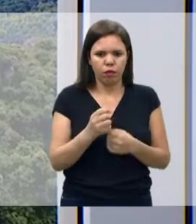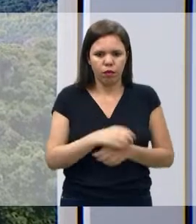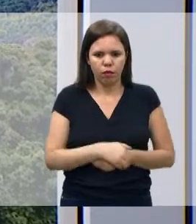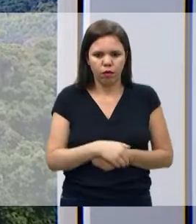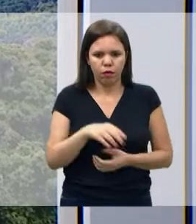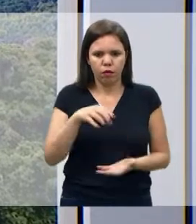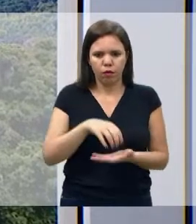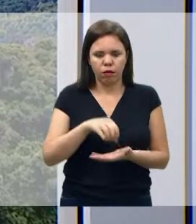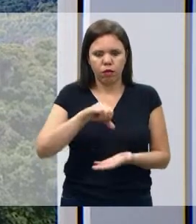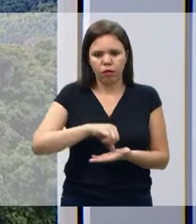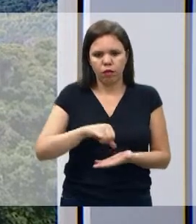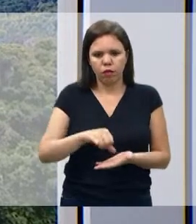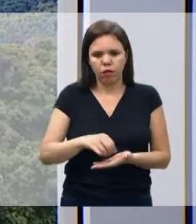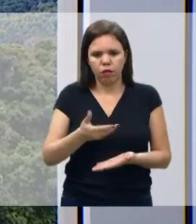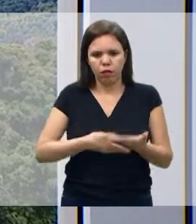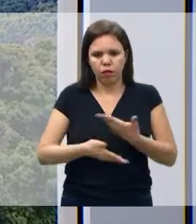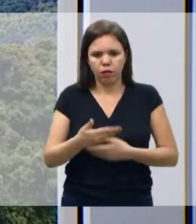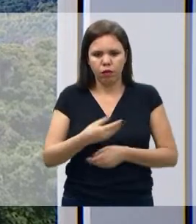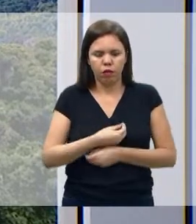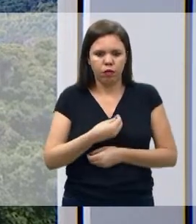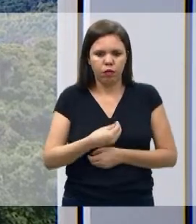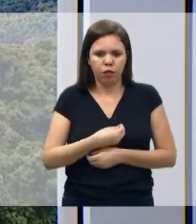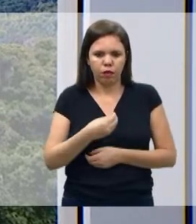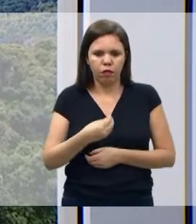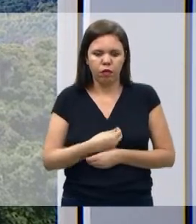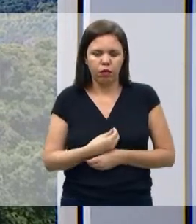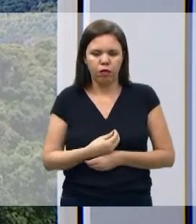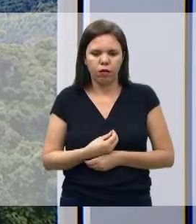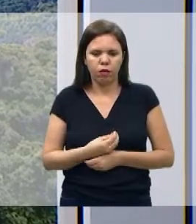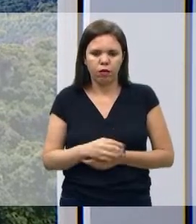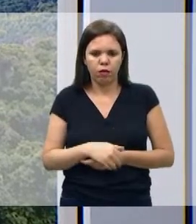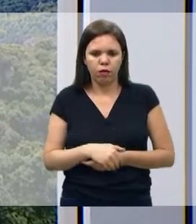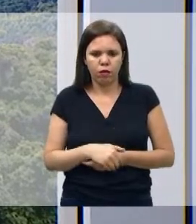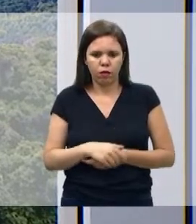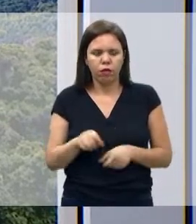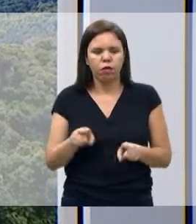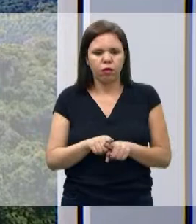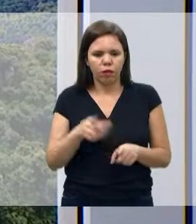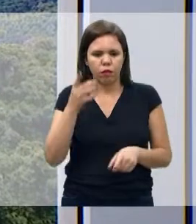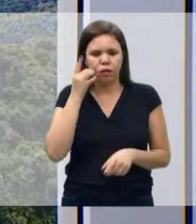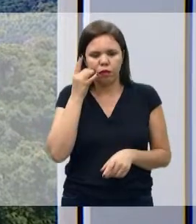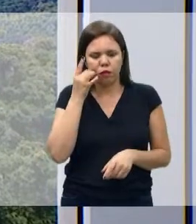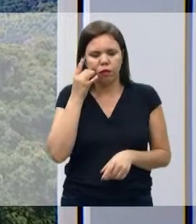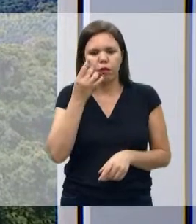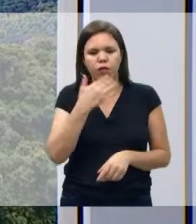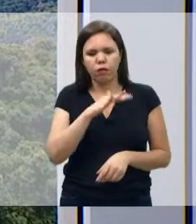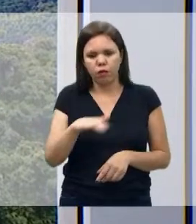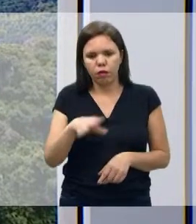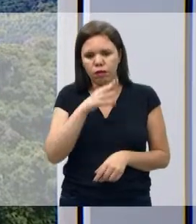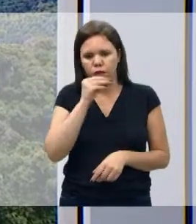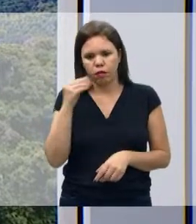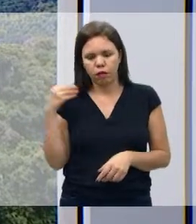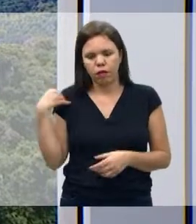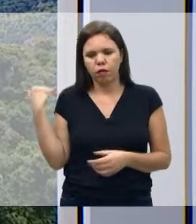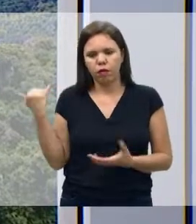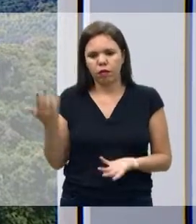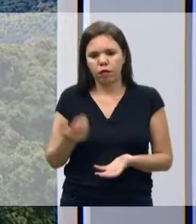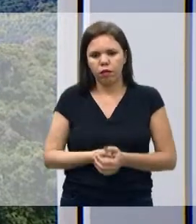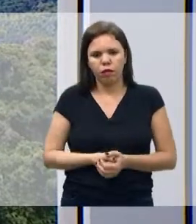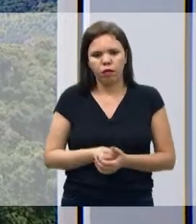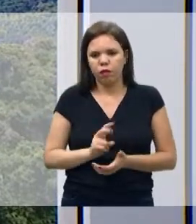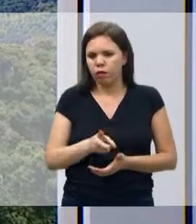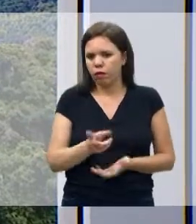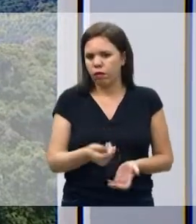os centros de convivência inclusivos e intergeracionais, que tem presença de crianças, adolescentes e idosos, mas